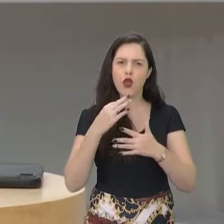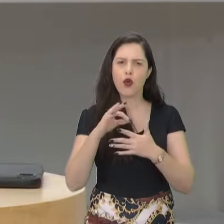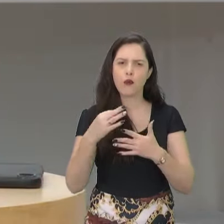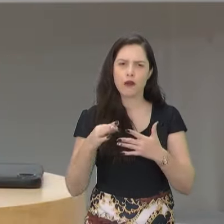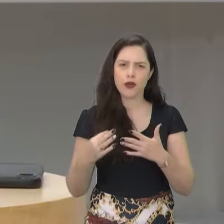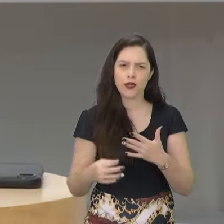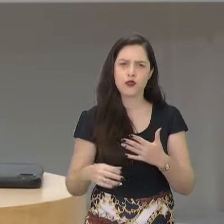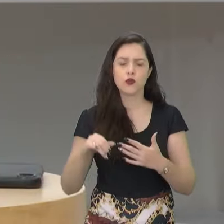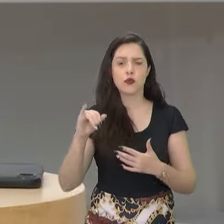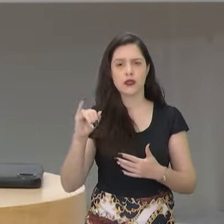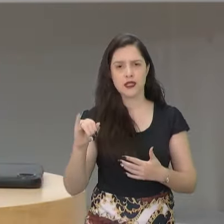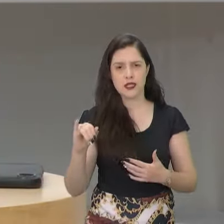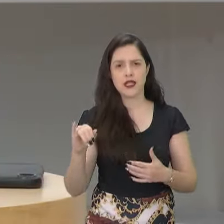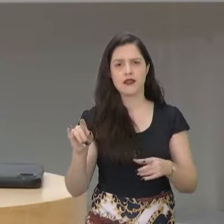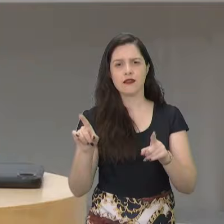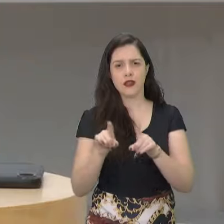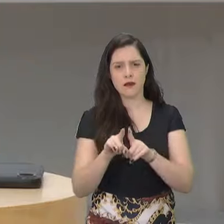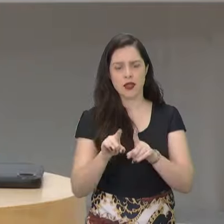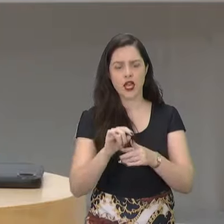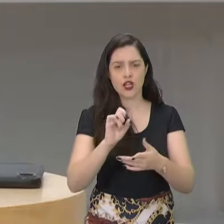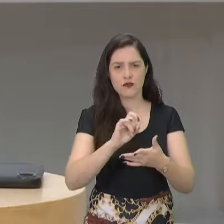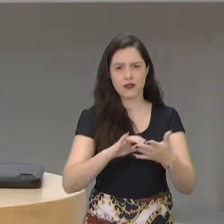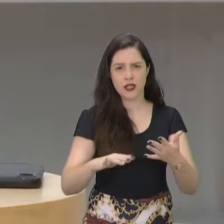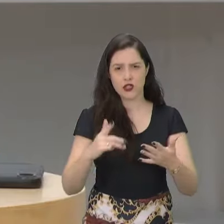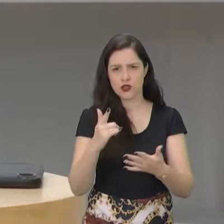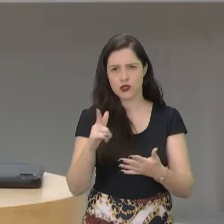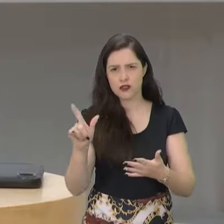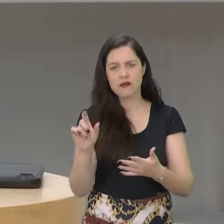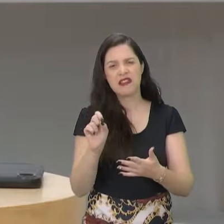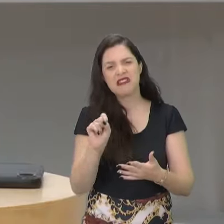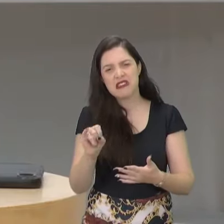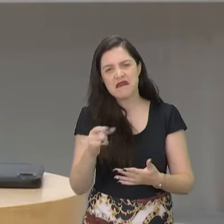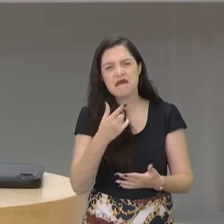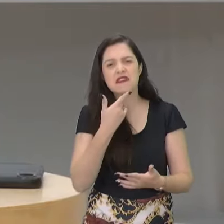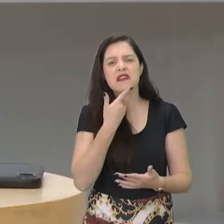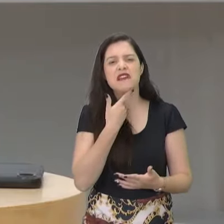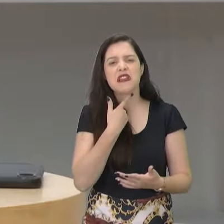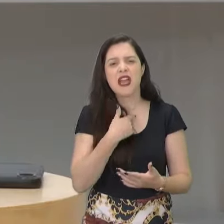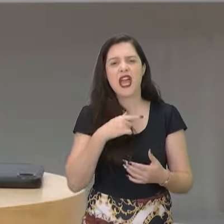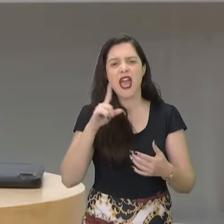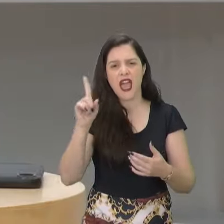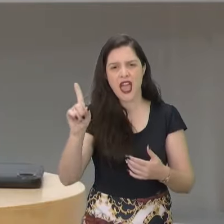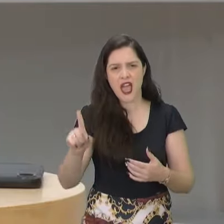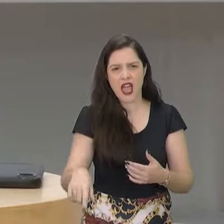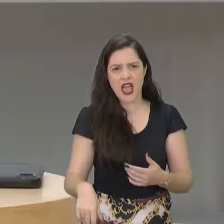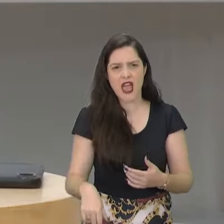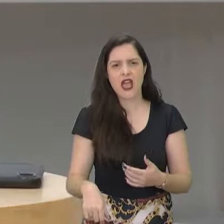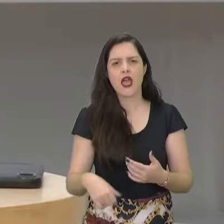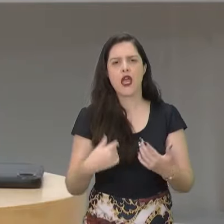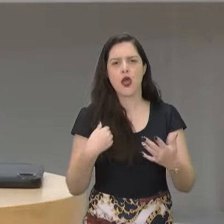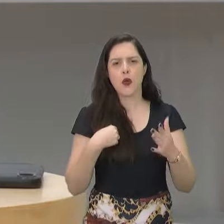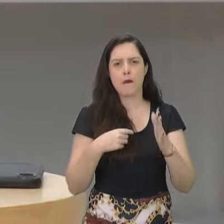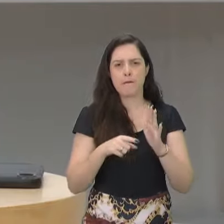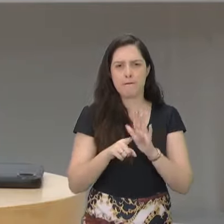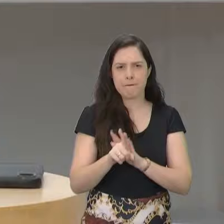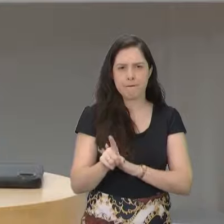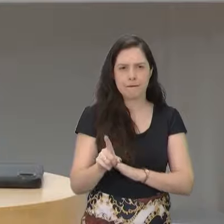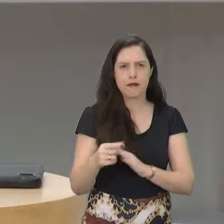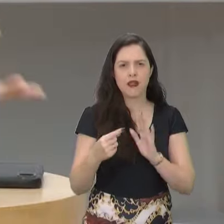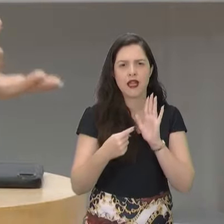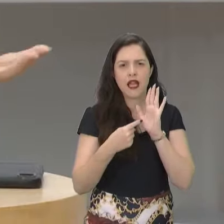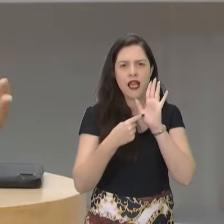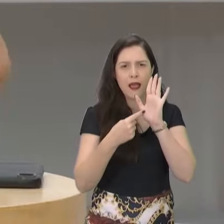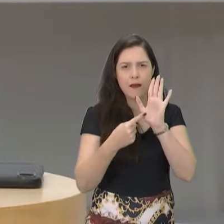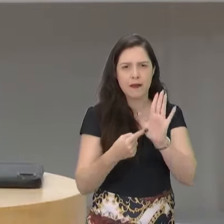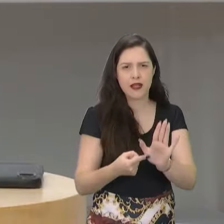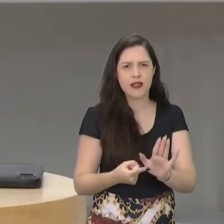índices, no caso aí da atividade 1. Mas se vocês quiserem, claro, né, fica aberto aí para vocês incrementarem,